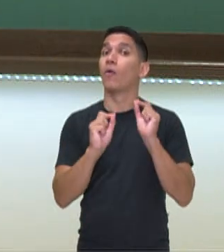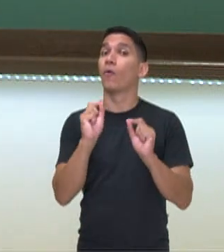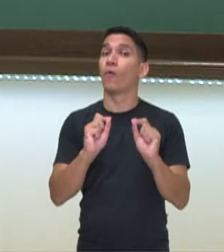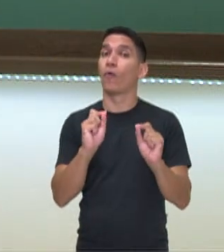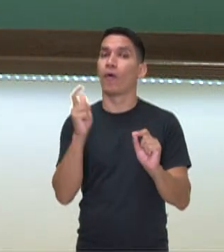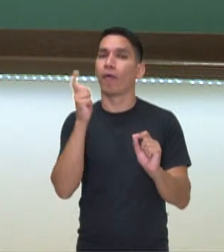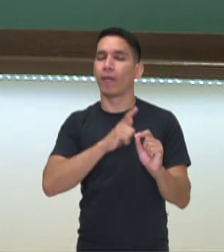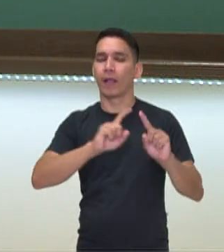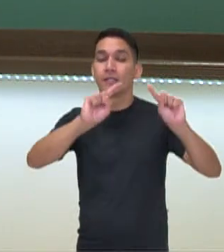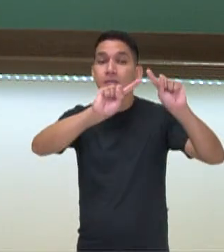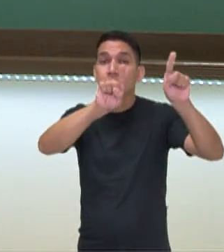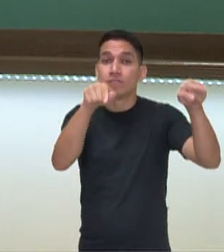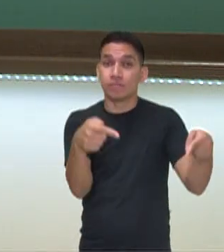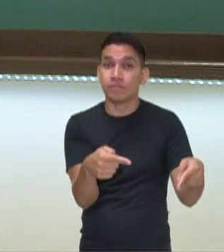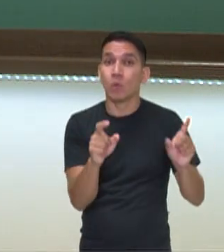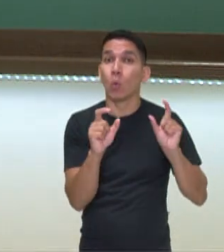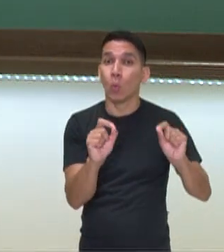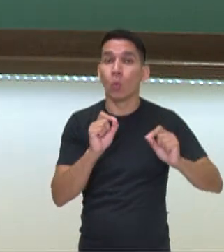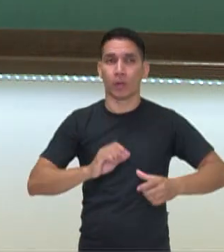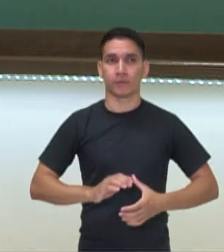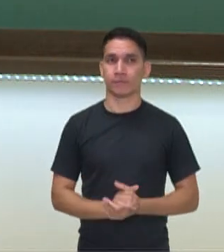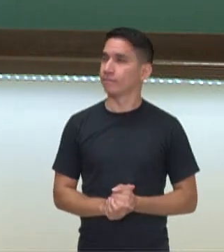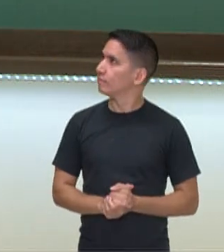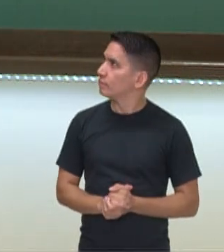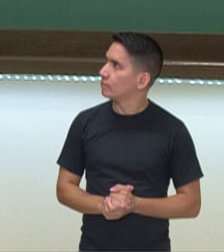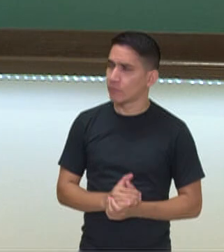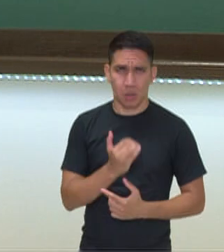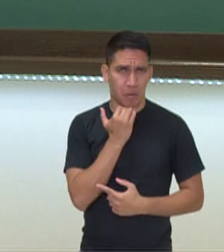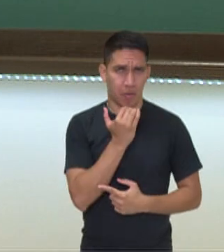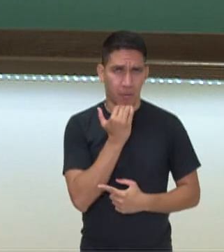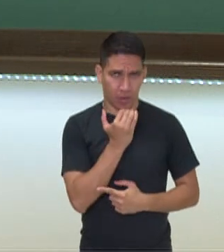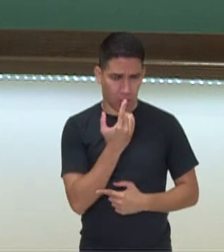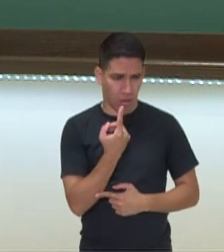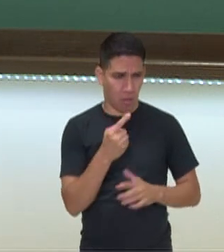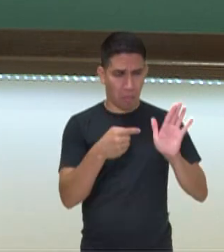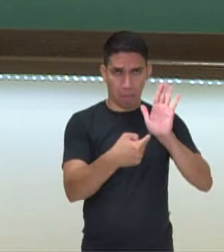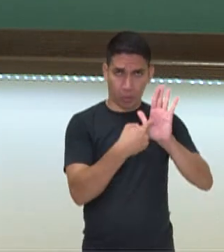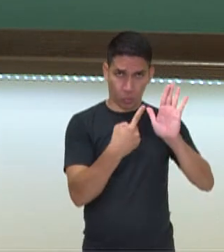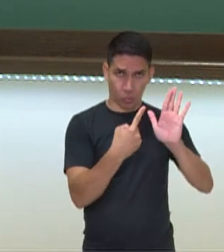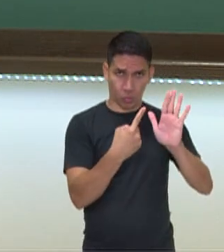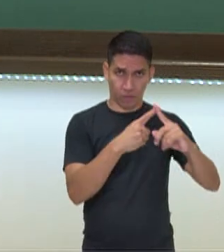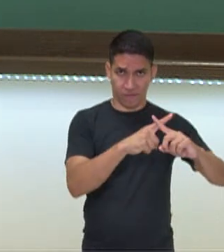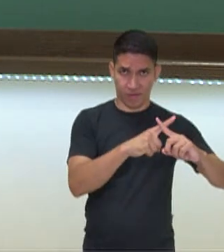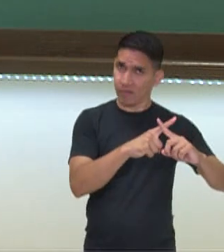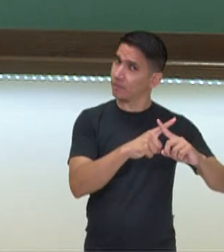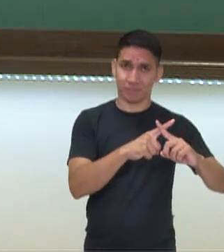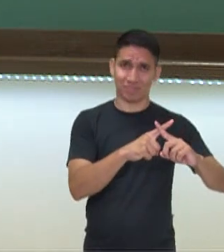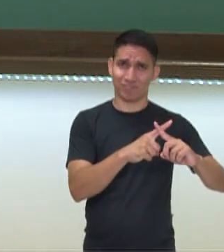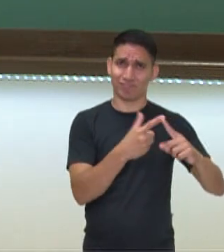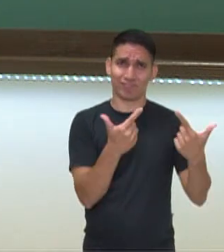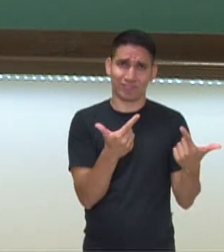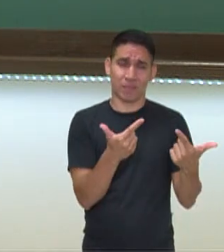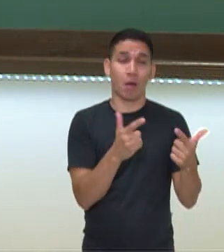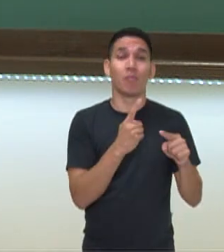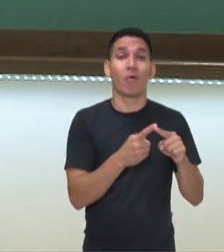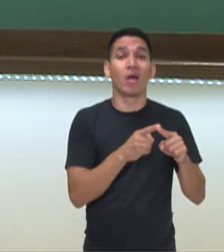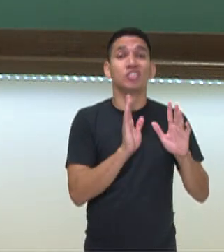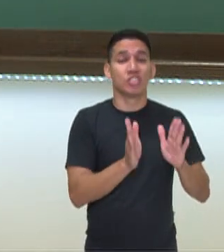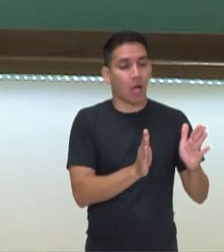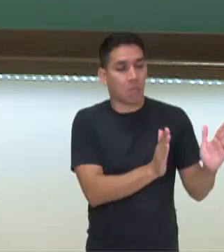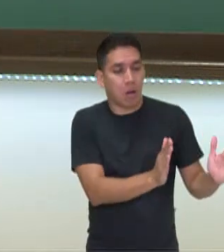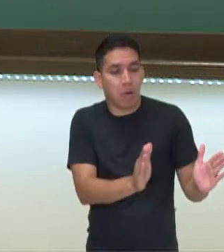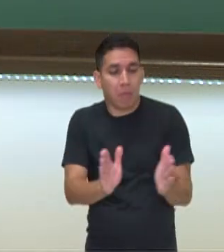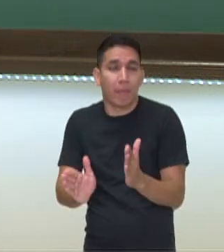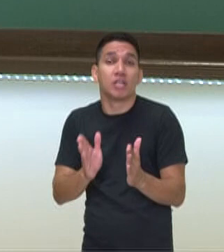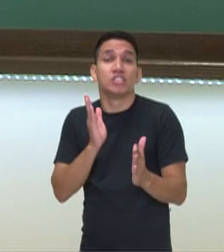colocar os parênteses? Vai adiantar eu colocar o parênteses aqui? Não, porque a ordem de obedecer, a ordem